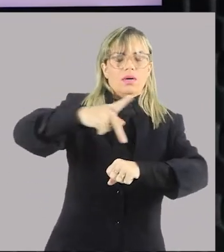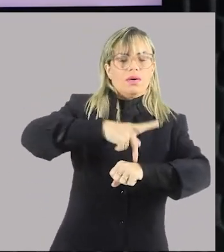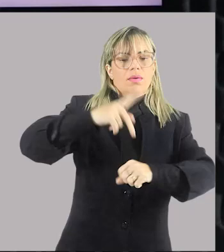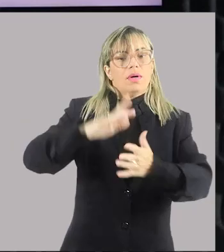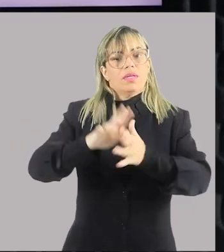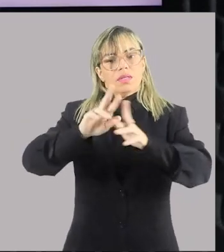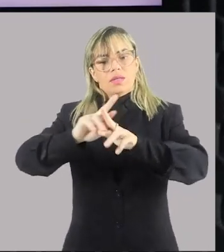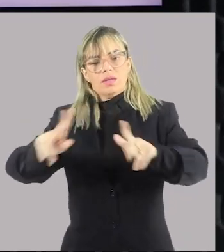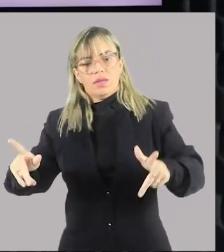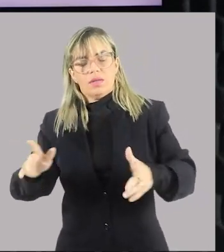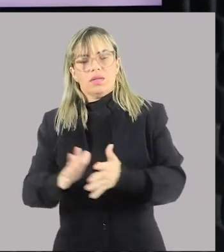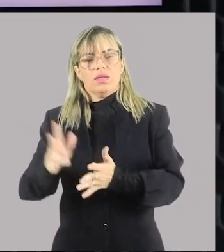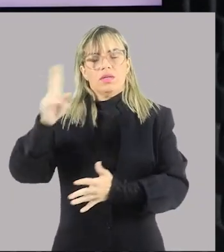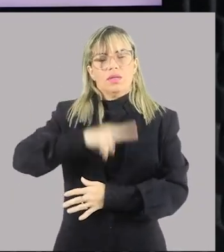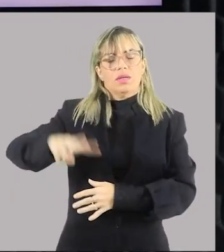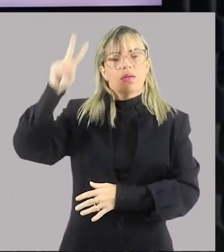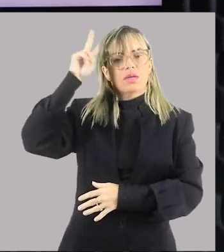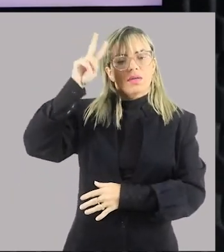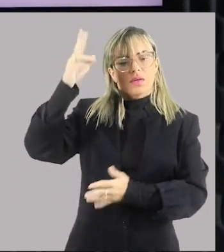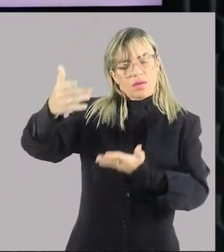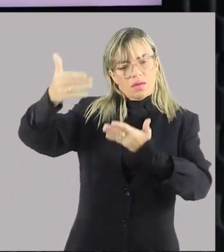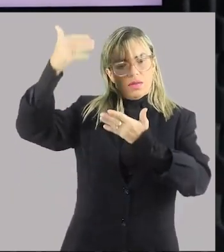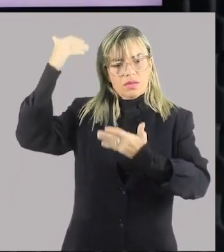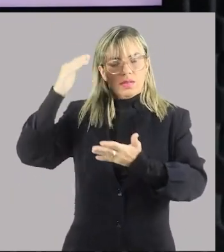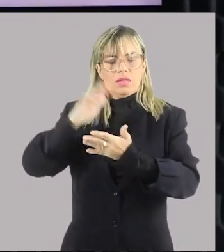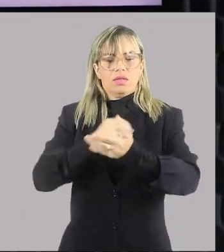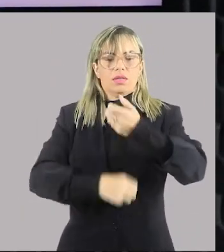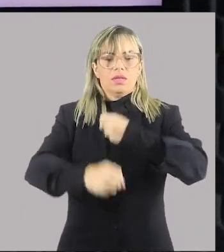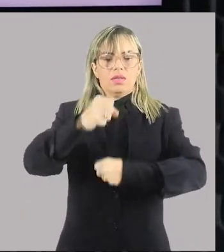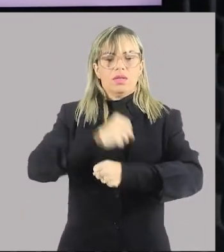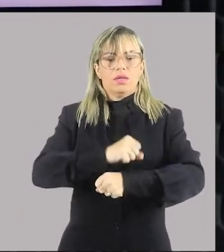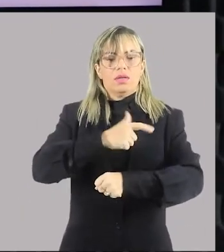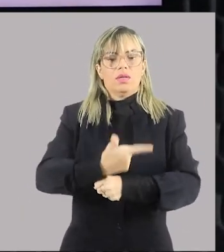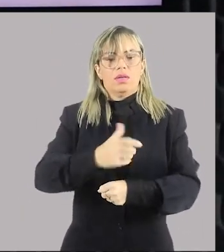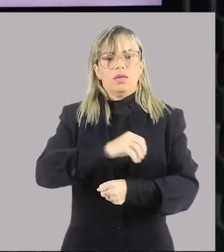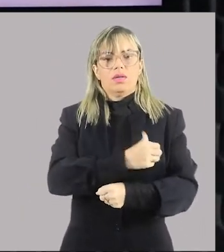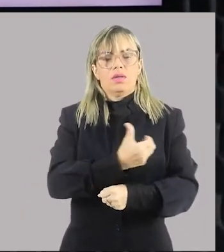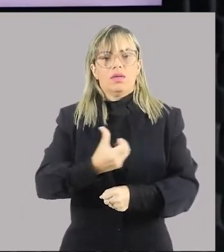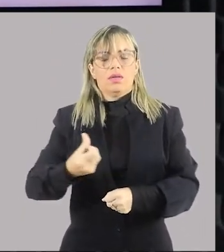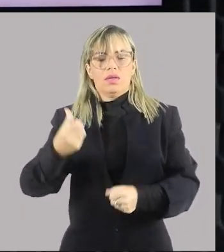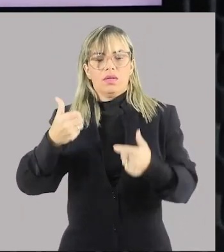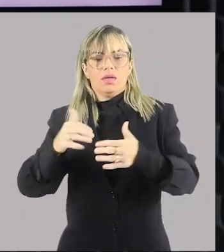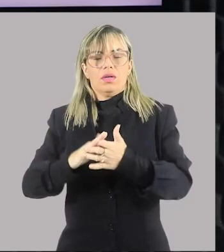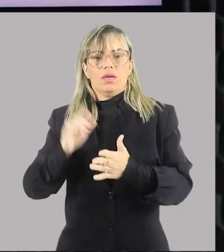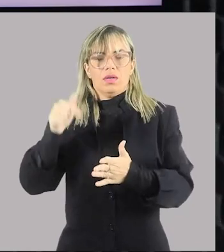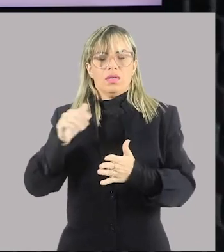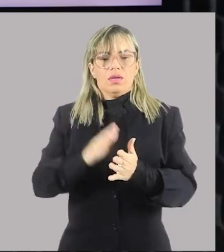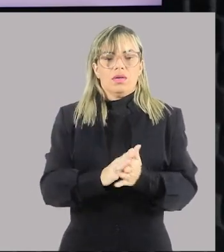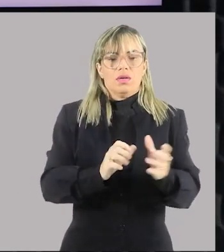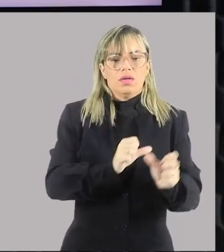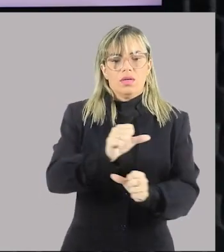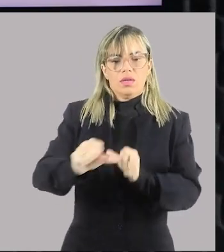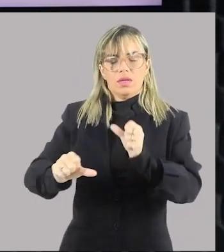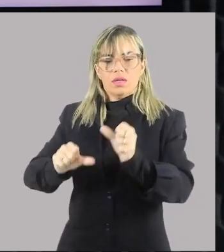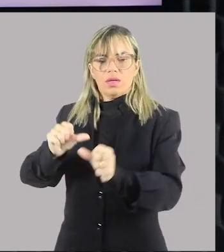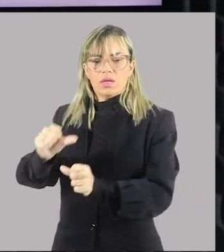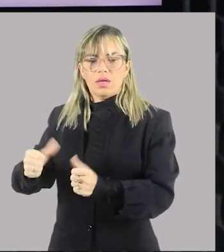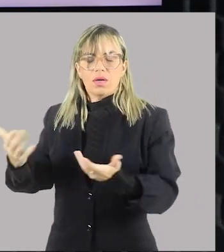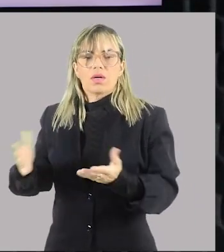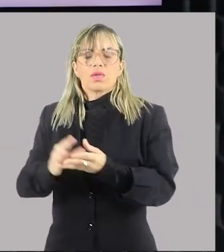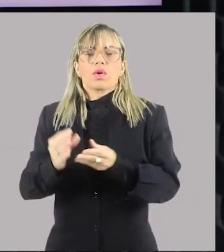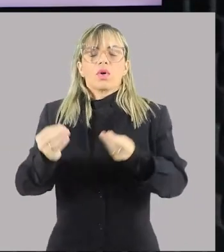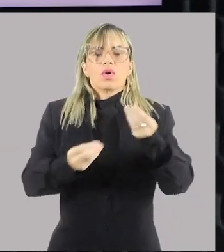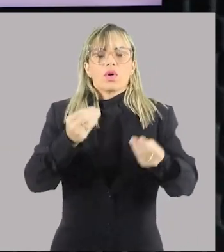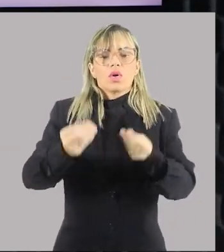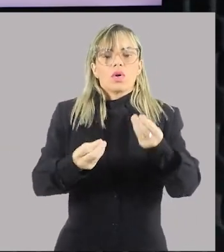a vocês, que eu havia dito para vocês, que em 2016 o Brasil passou por um processo de reprimarização da economia.